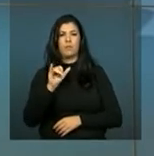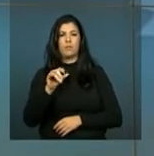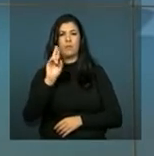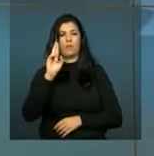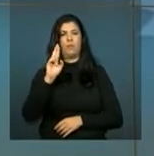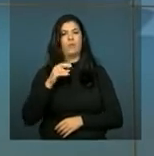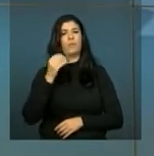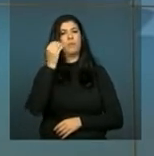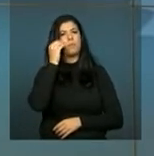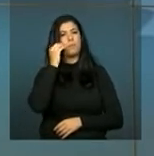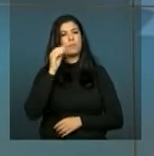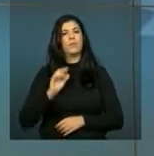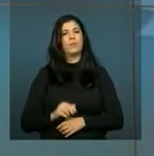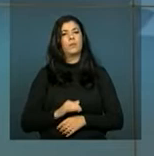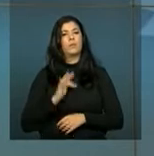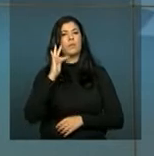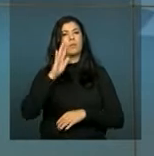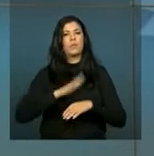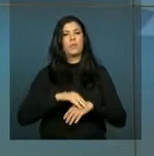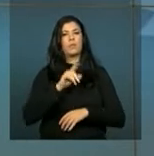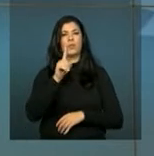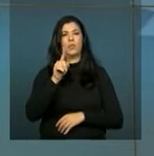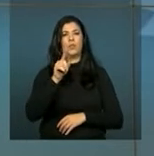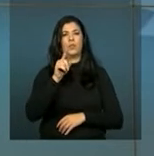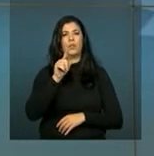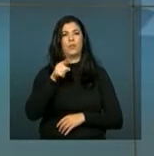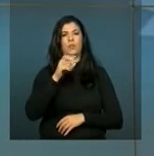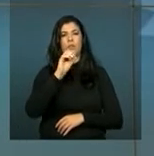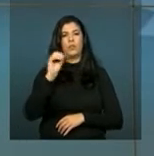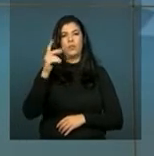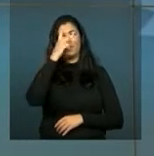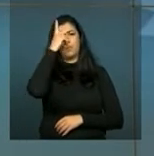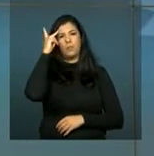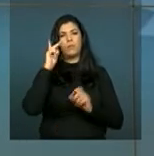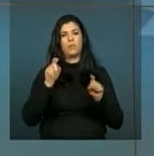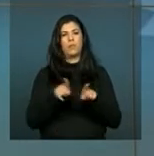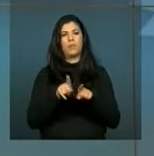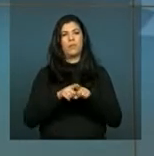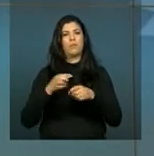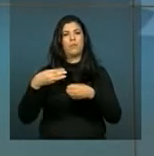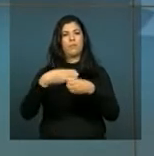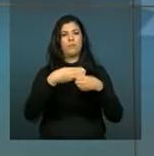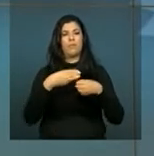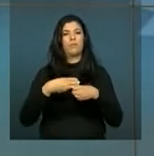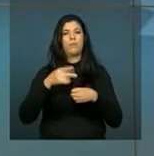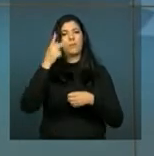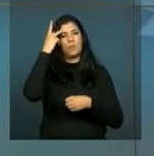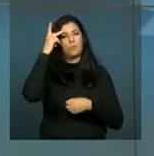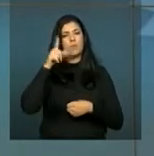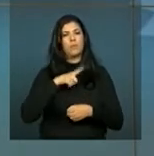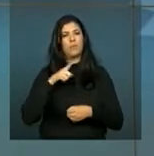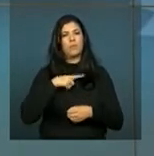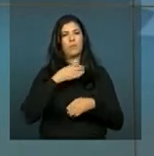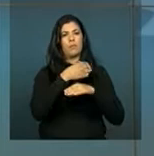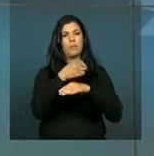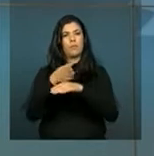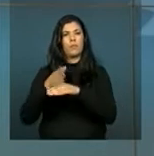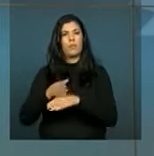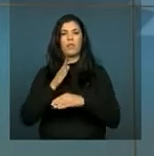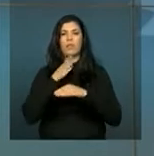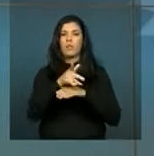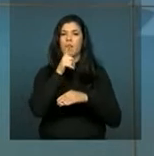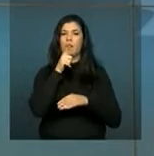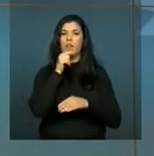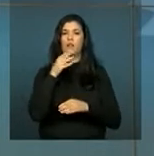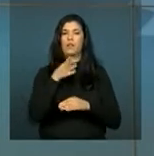de reais a expectativa que um milhão e meio de pessoas da região metropolitana de São Paulo sejam contempladas